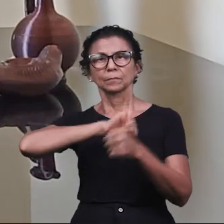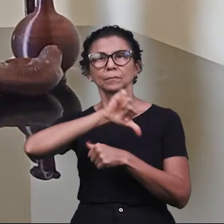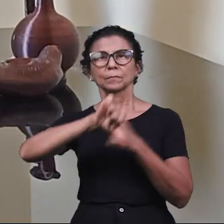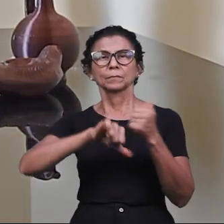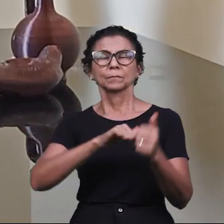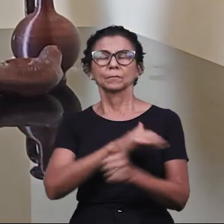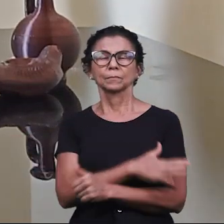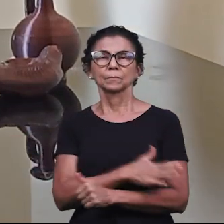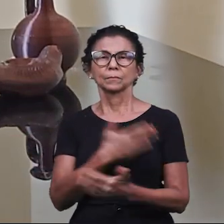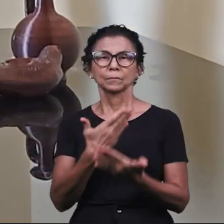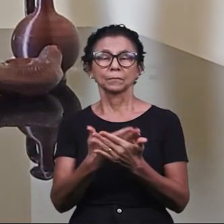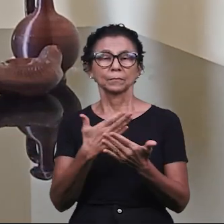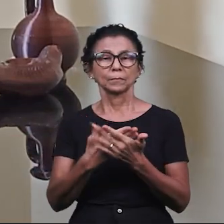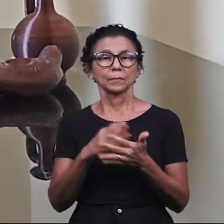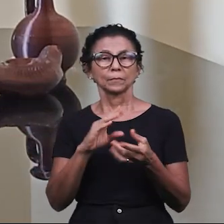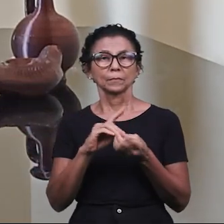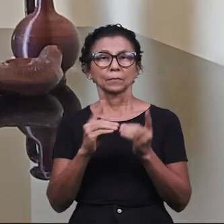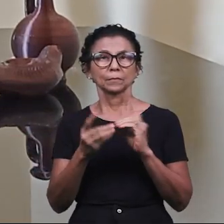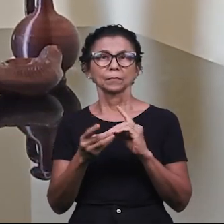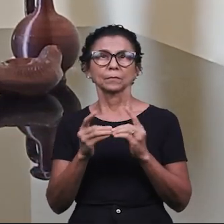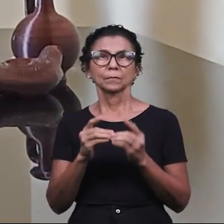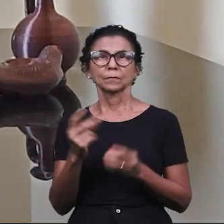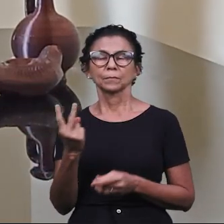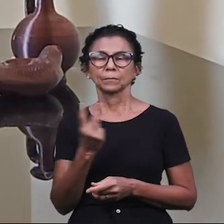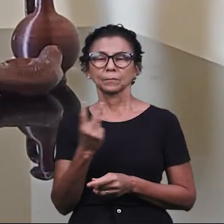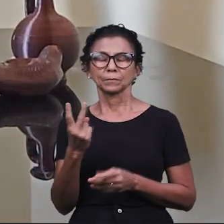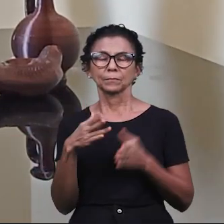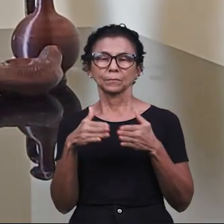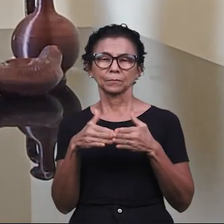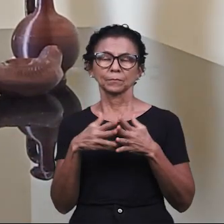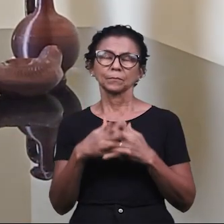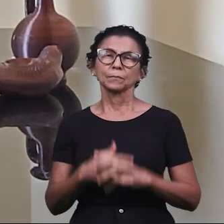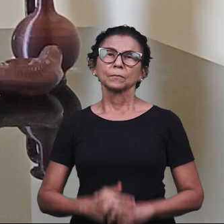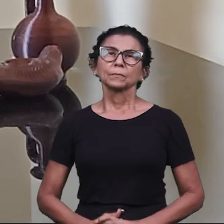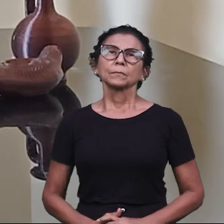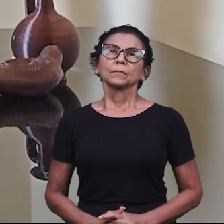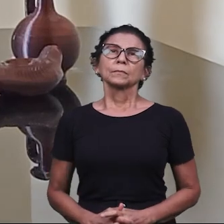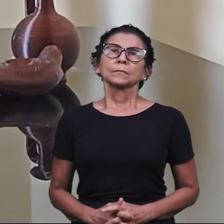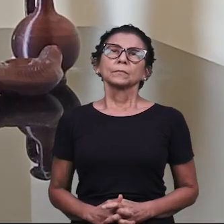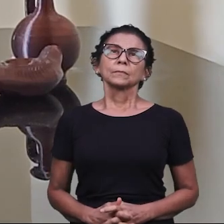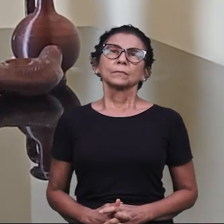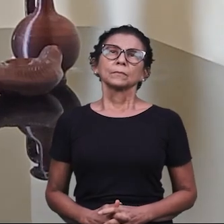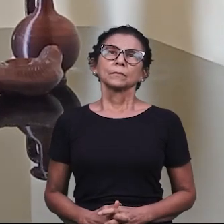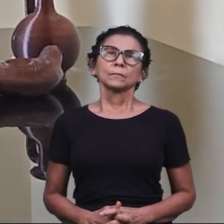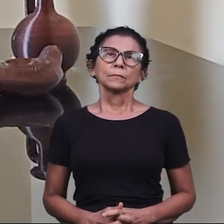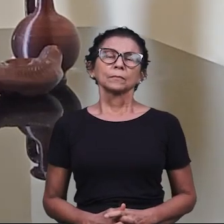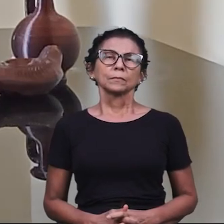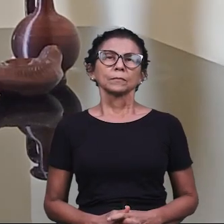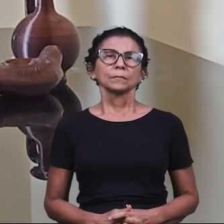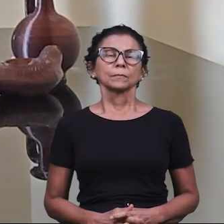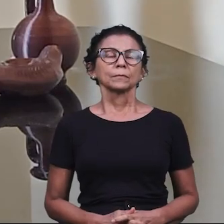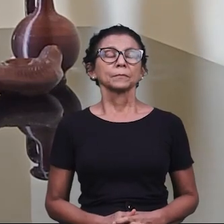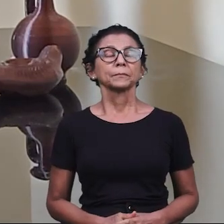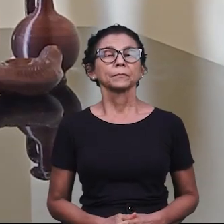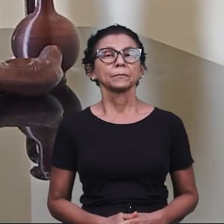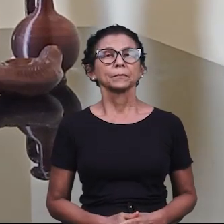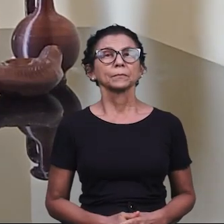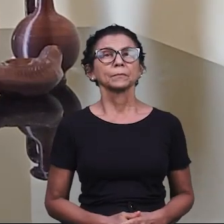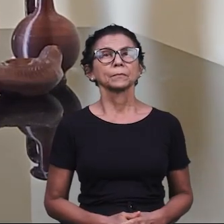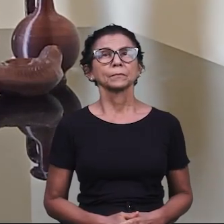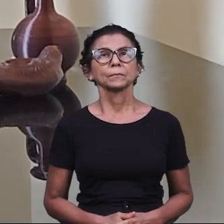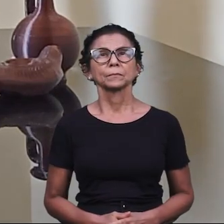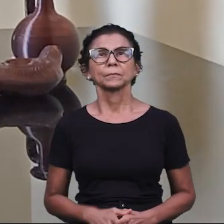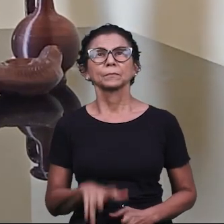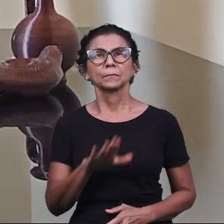a didática dessa aula vai ser nesses dois pontos focais, que é o que eu quero que a criança leve para casa. Crianças que